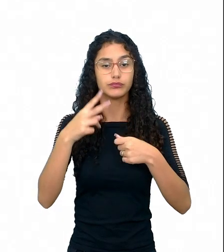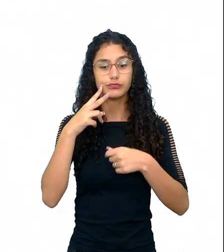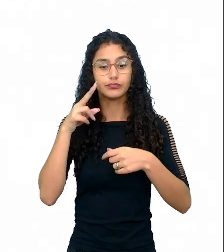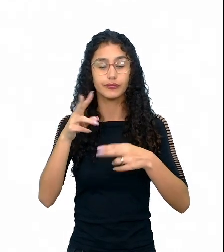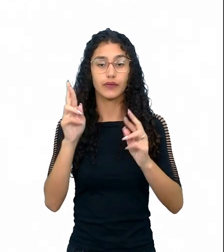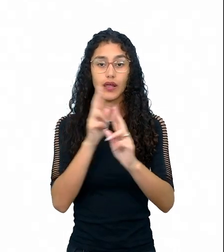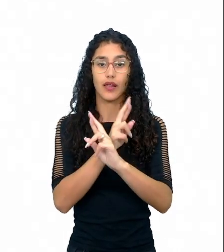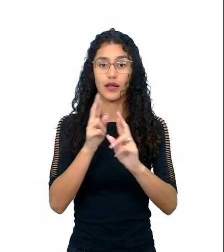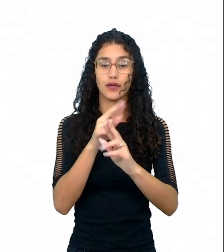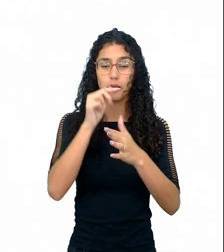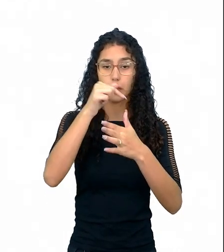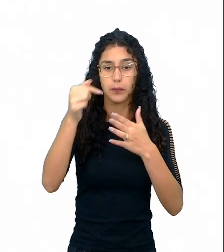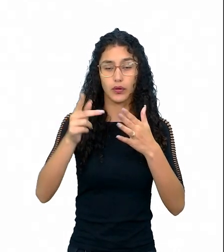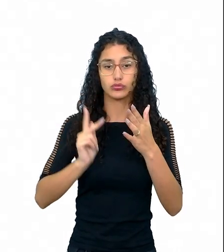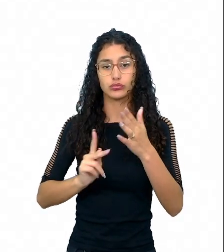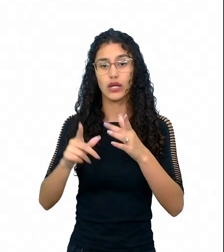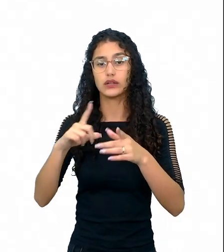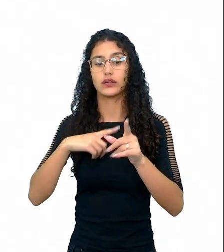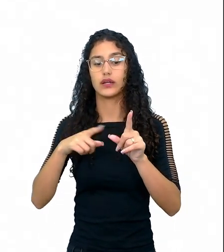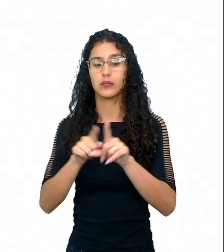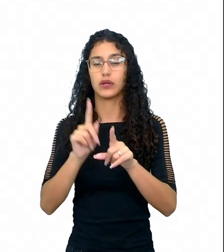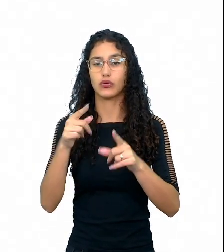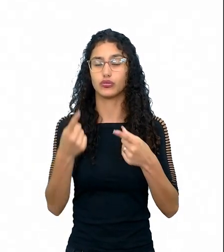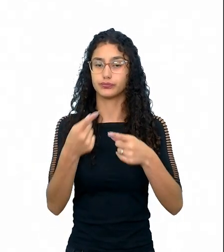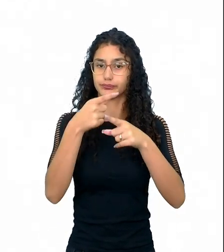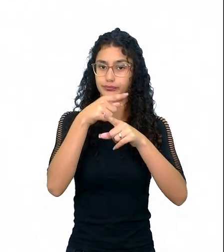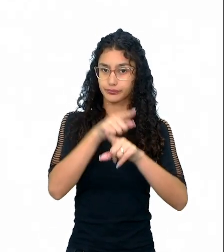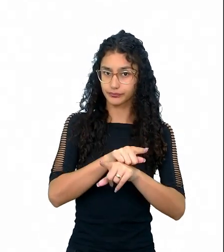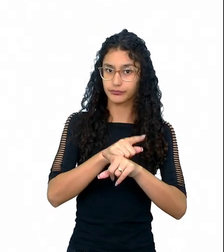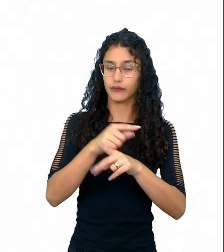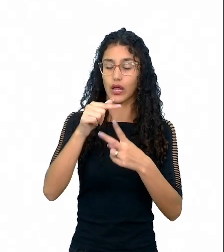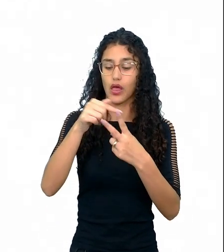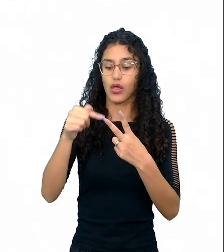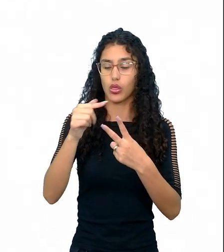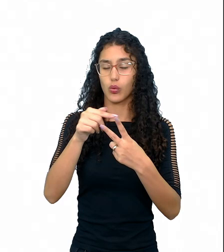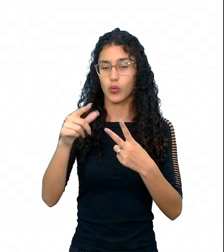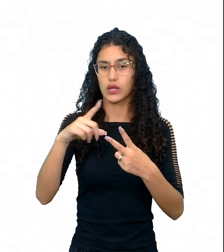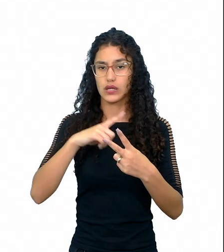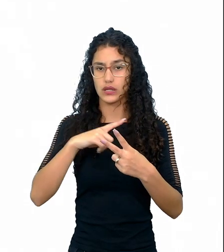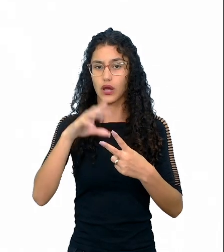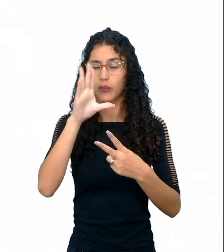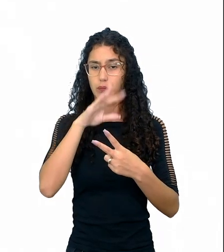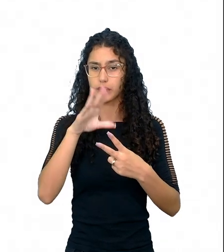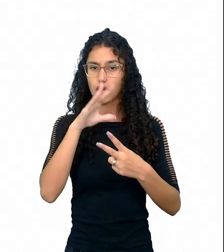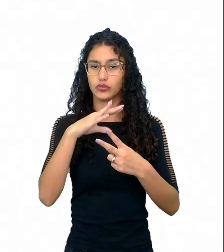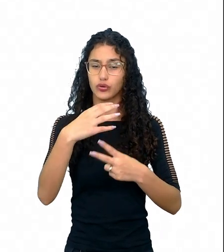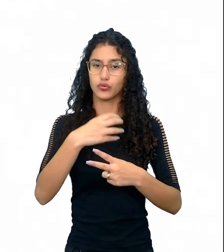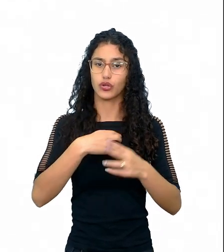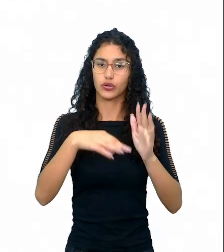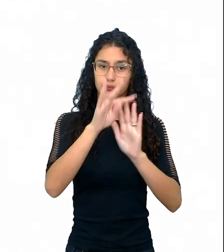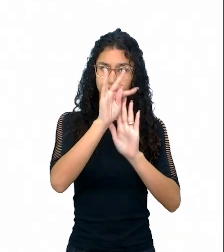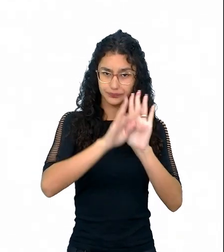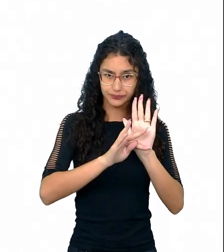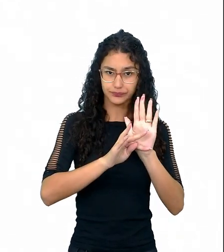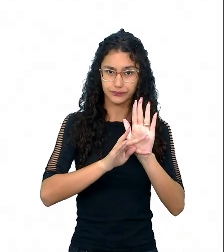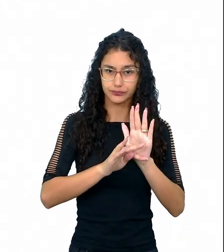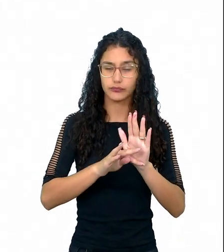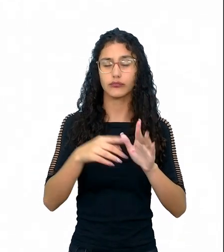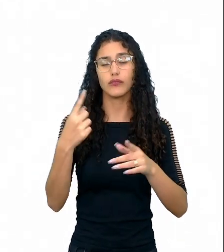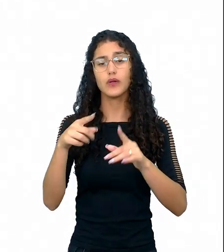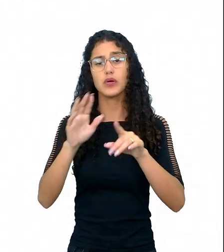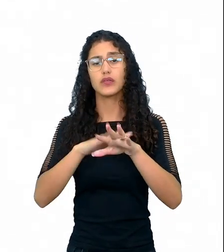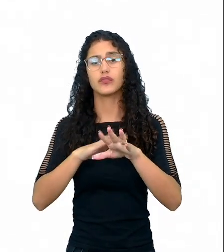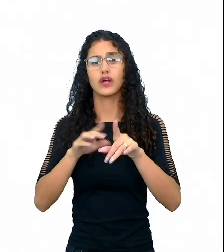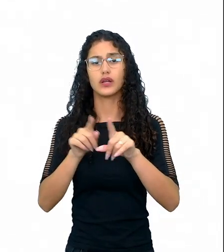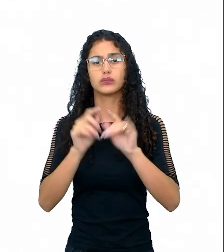uma relação de continuidade e não de oposição entre a oralidade e as produções escritas, uma vez que